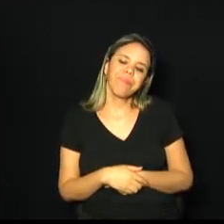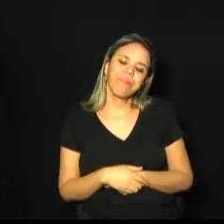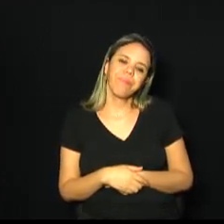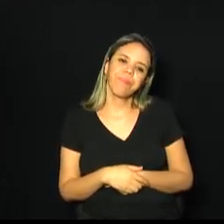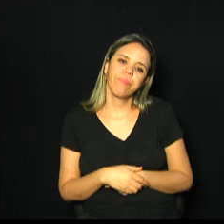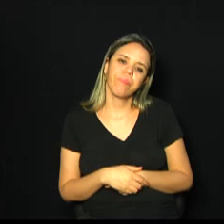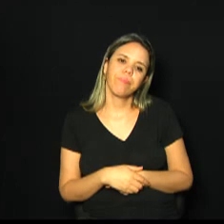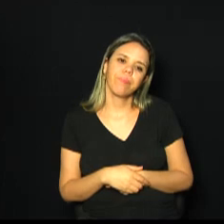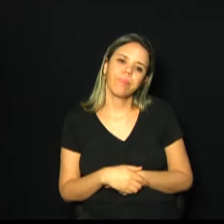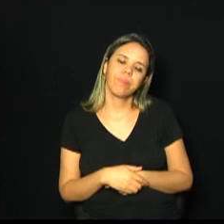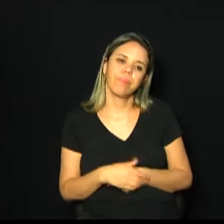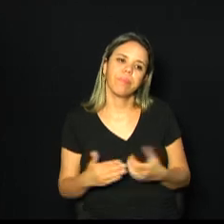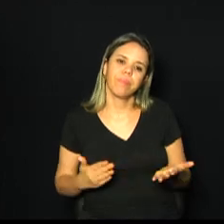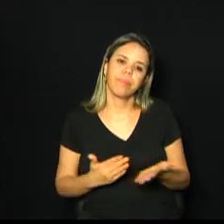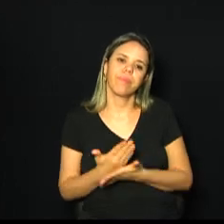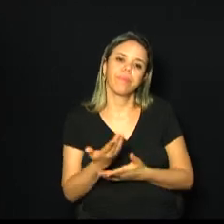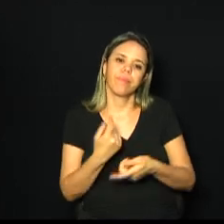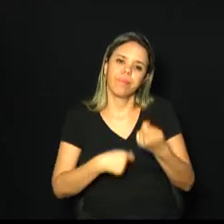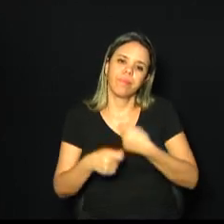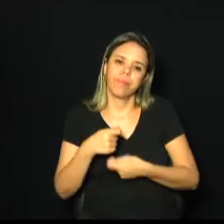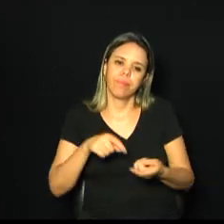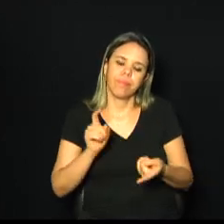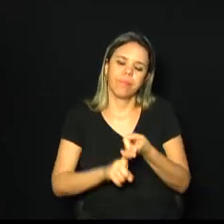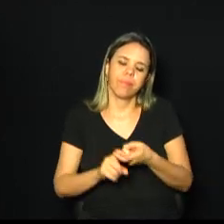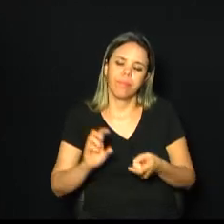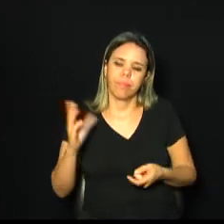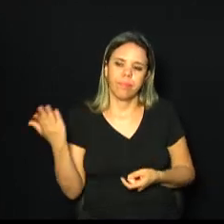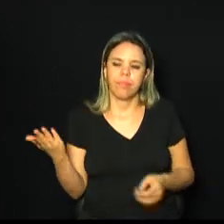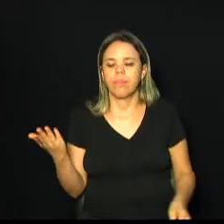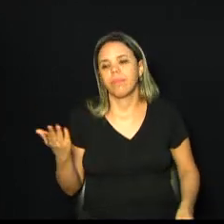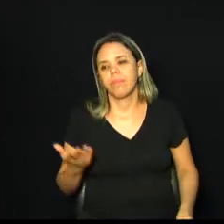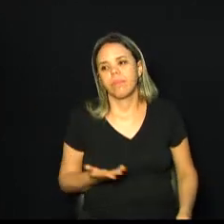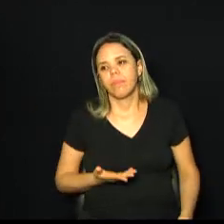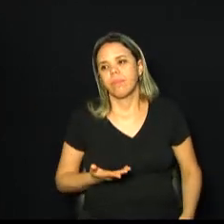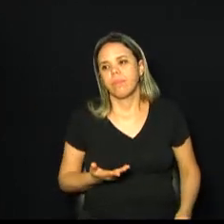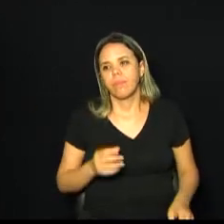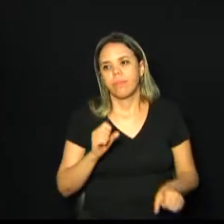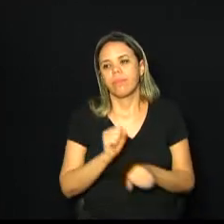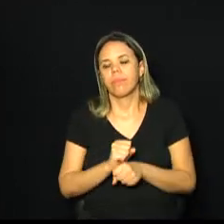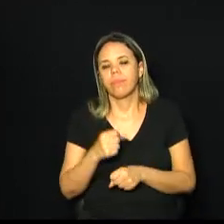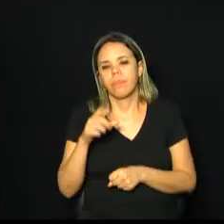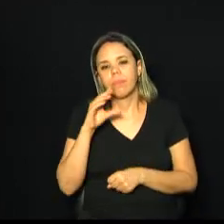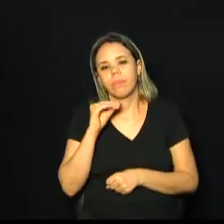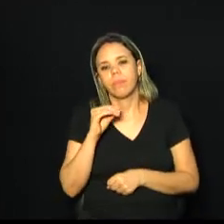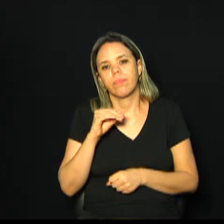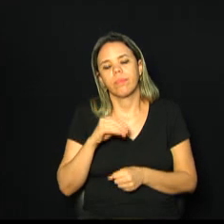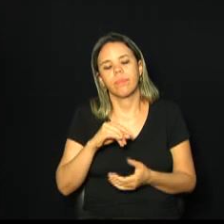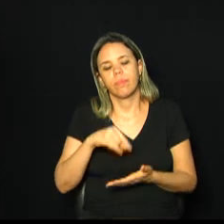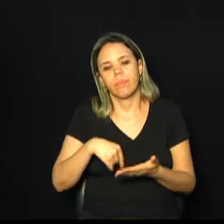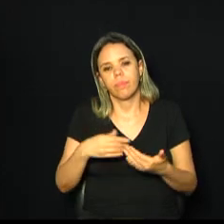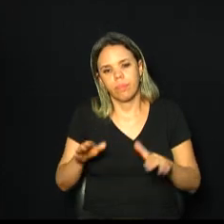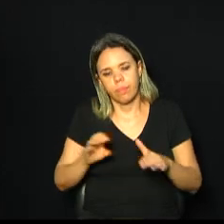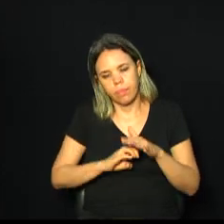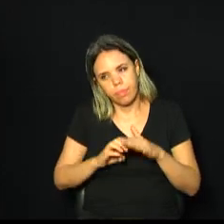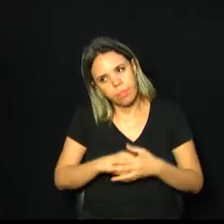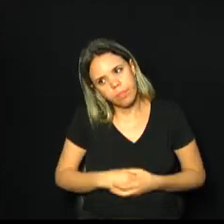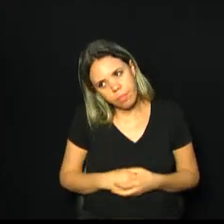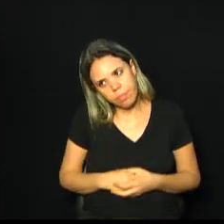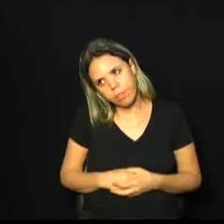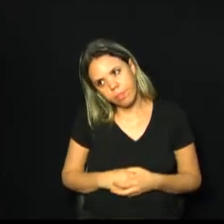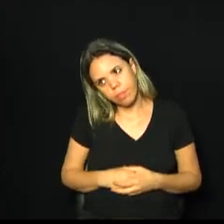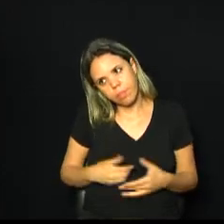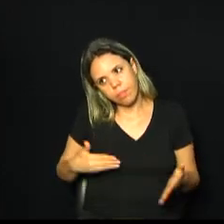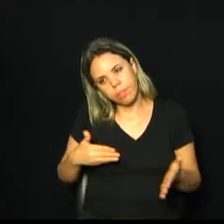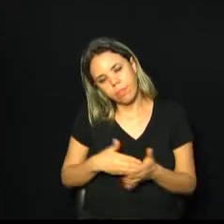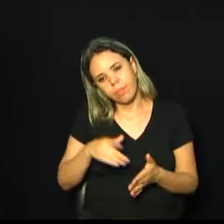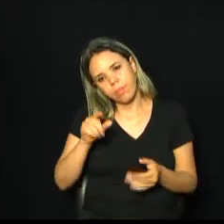As sanções elas podem ser administrativas, de suspensão do seu alvará de funcionamento, ela pode impedir que